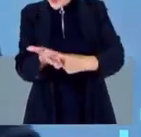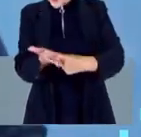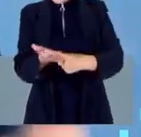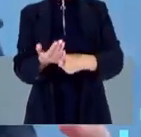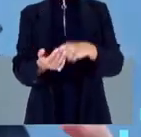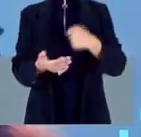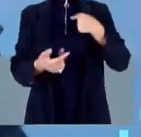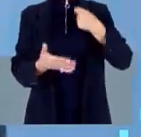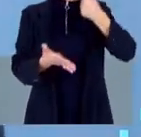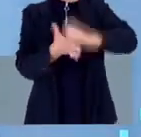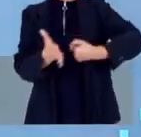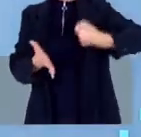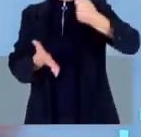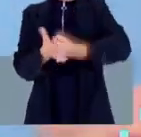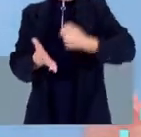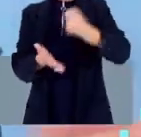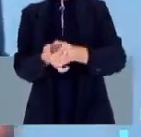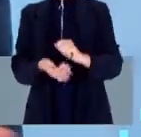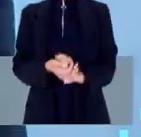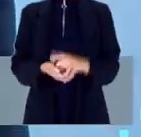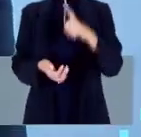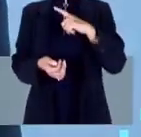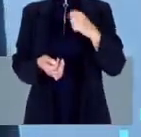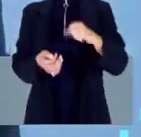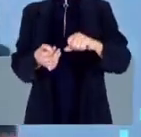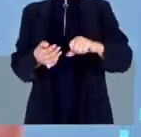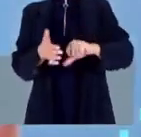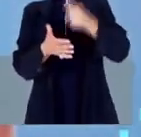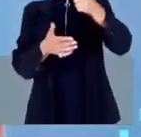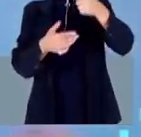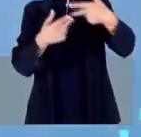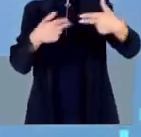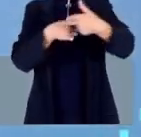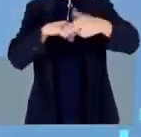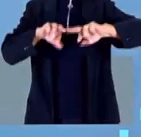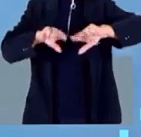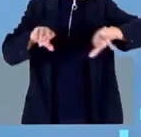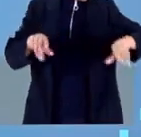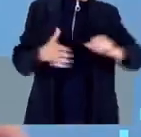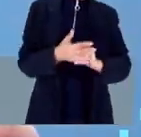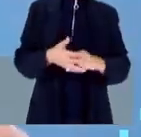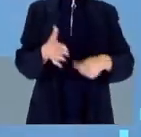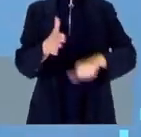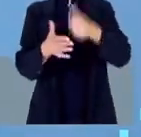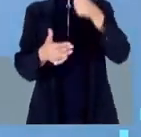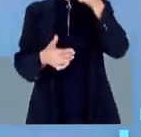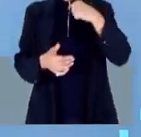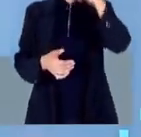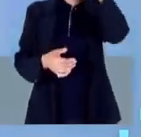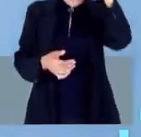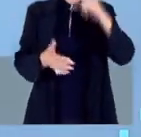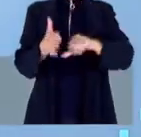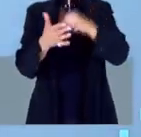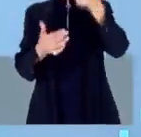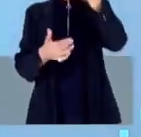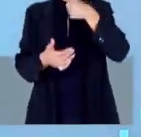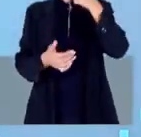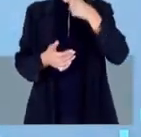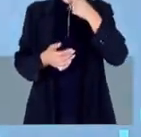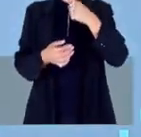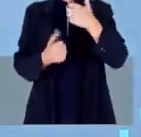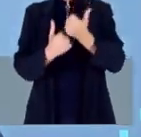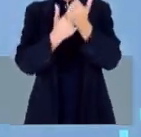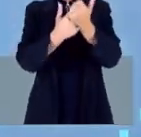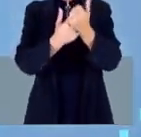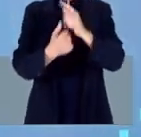eu tenho lutado muito eu tive muitas primeiras vezes na minha vida eu faço essa brincadeira porque eu fui a primeira mulher prefeita foi a primeira mulher vice-governadora